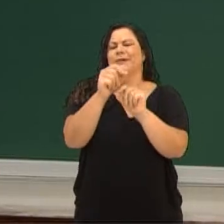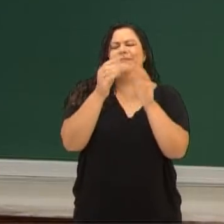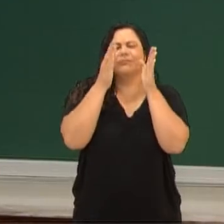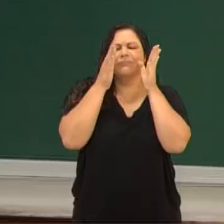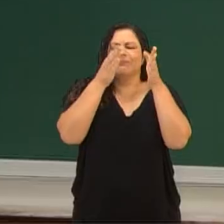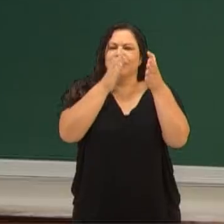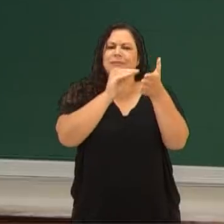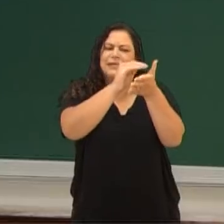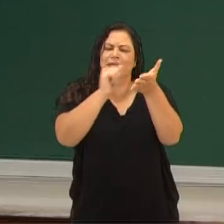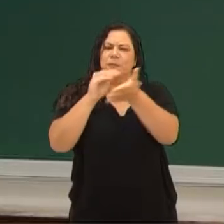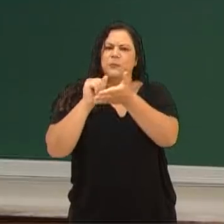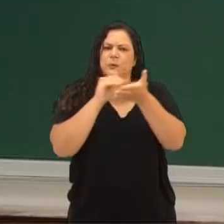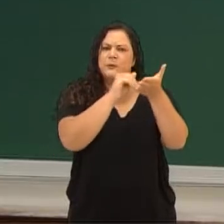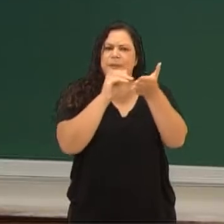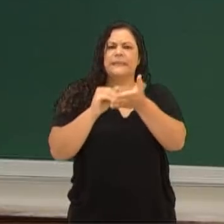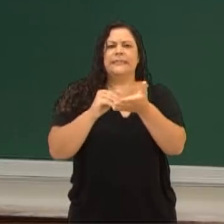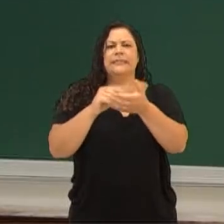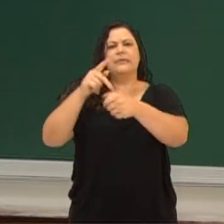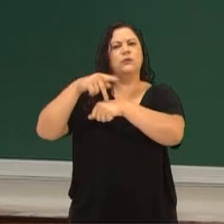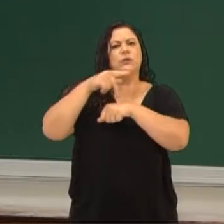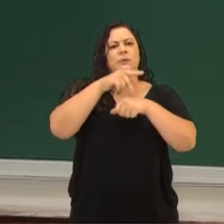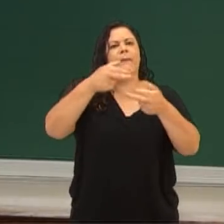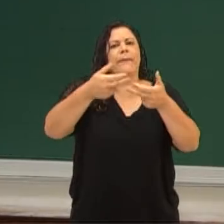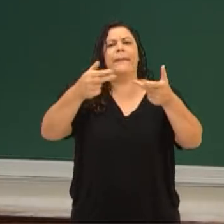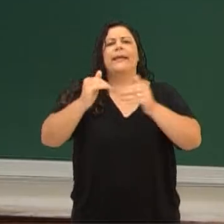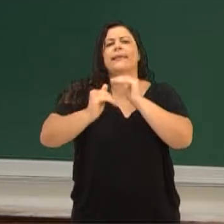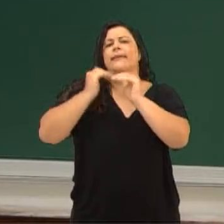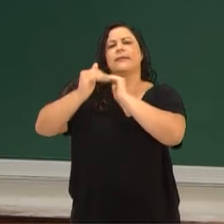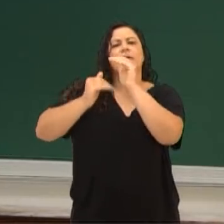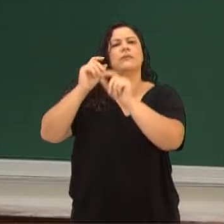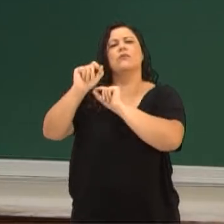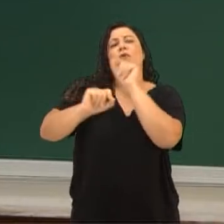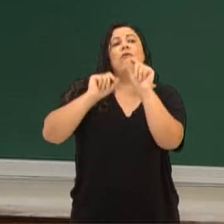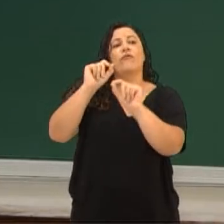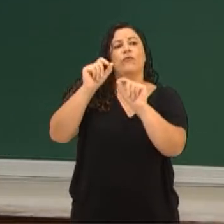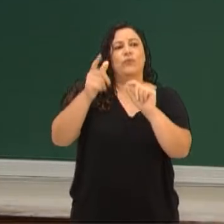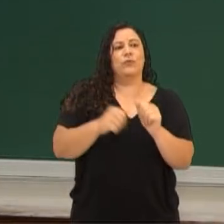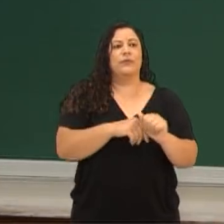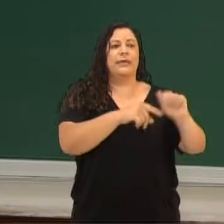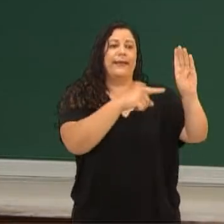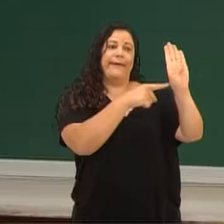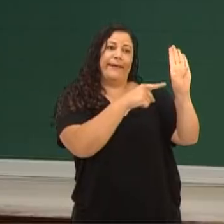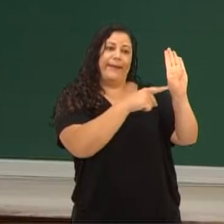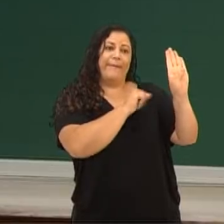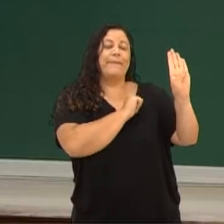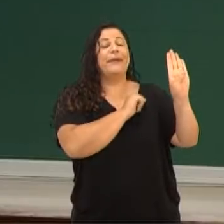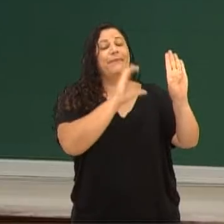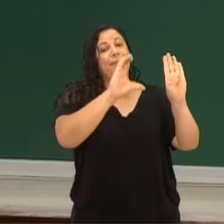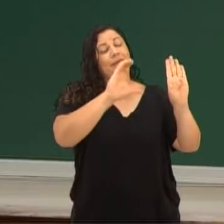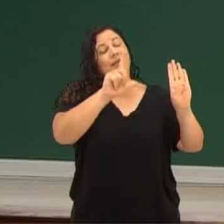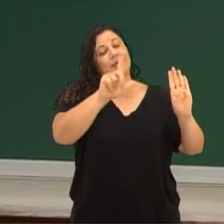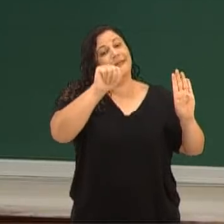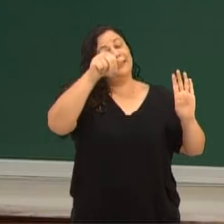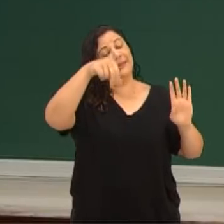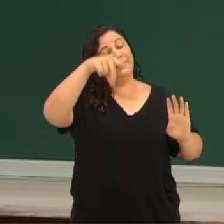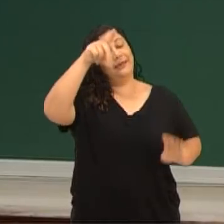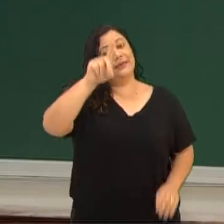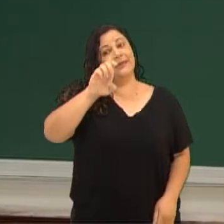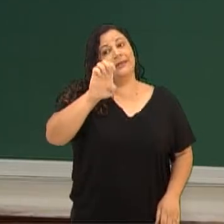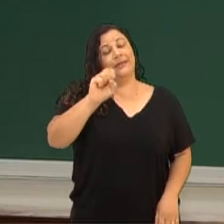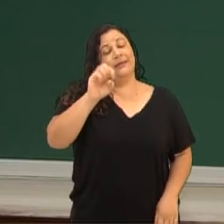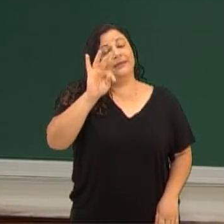desenvolvem, a gente viu, infelizmente, esse extrativismo clandestino, que acaba financiando as rebeliões, as